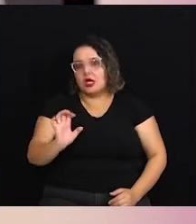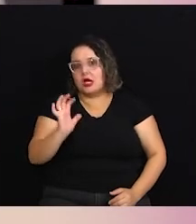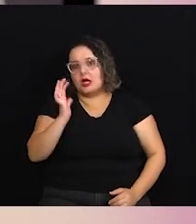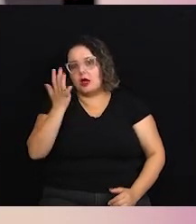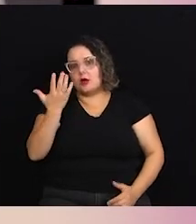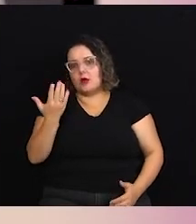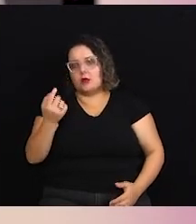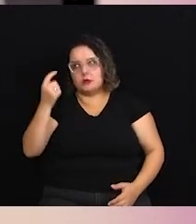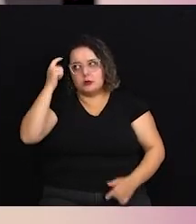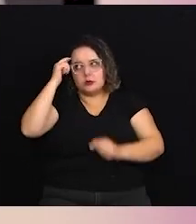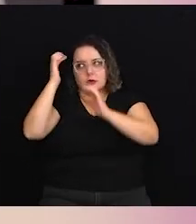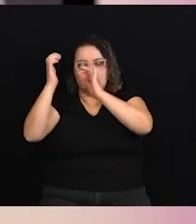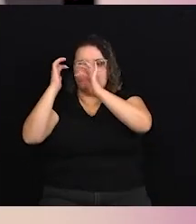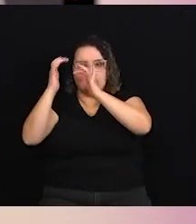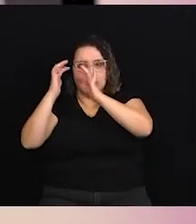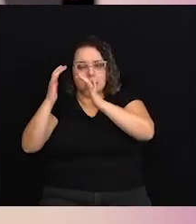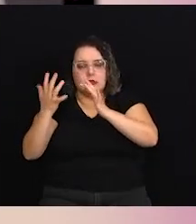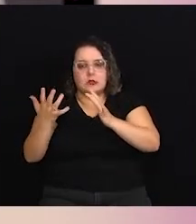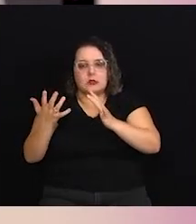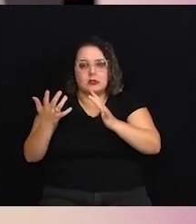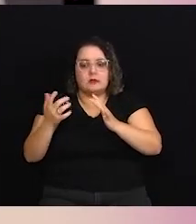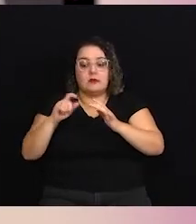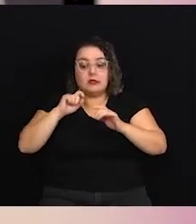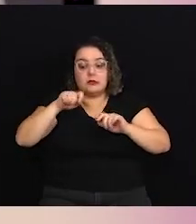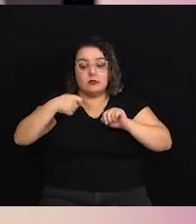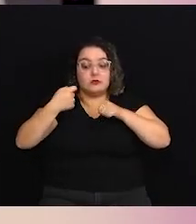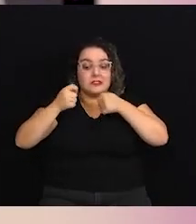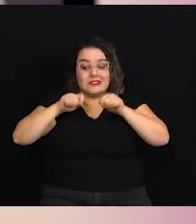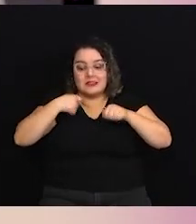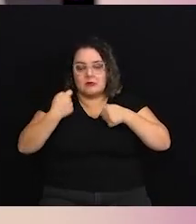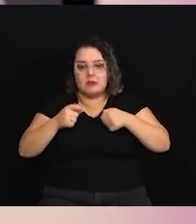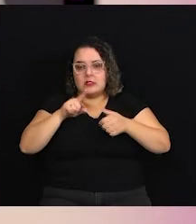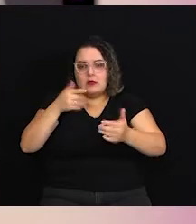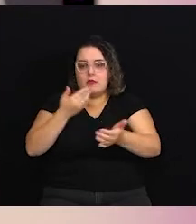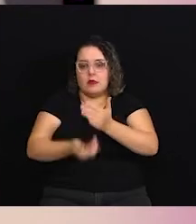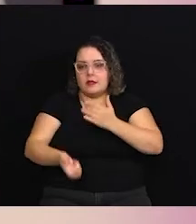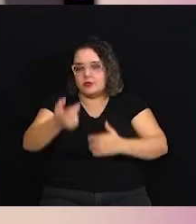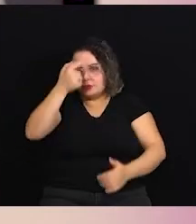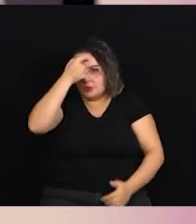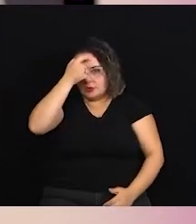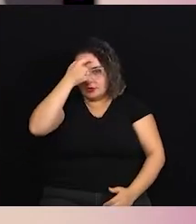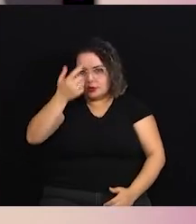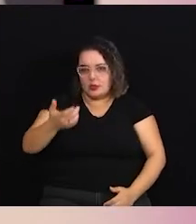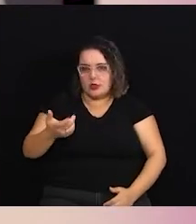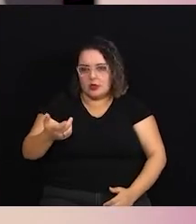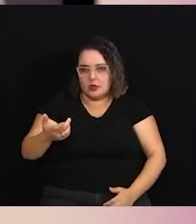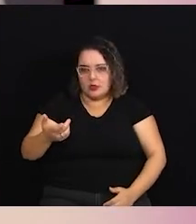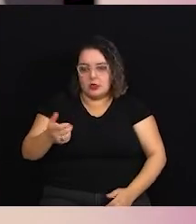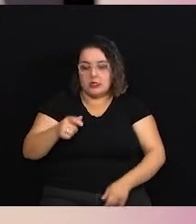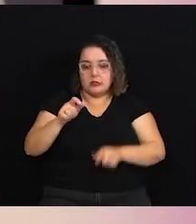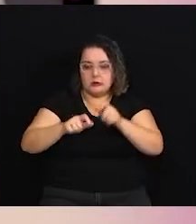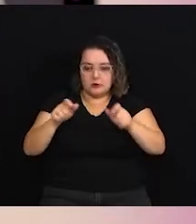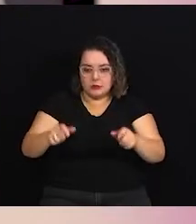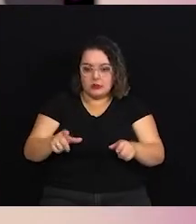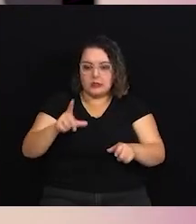dentro dos médicos né E mais a pessoa não perde a consciência essas pessoas que têm esse tipo de